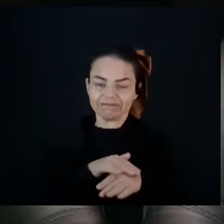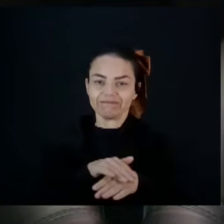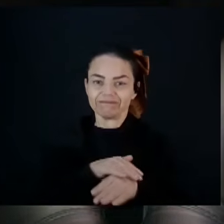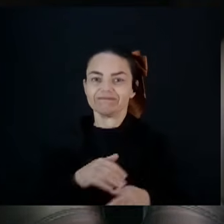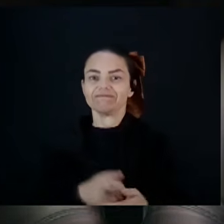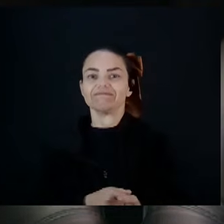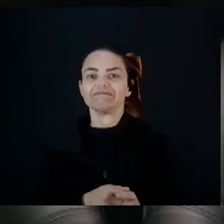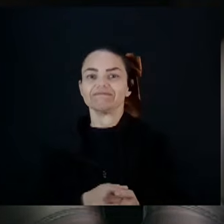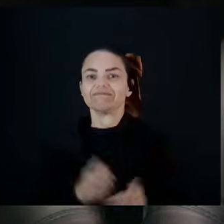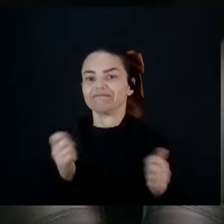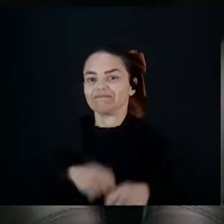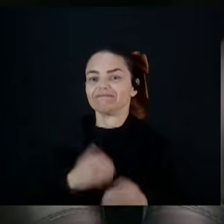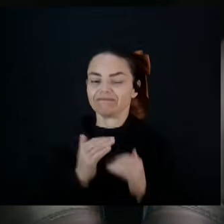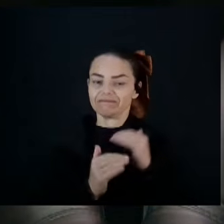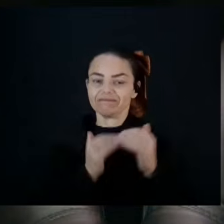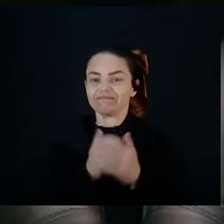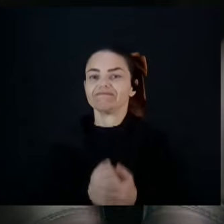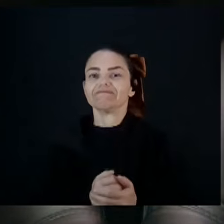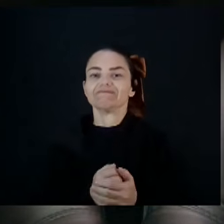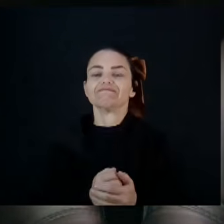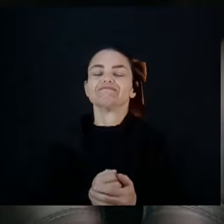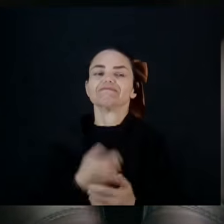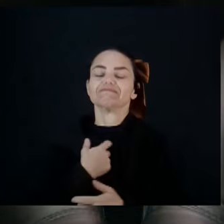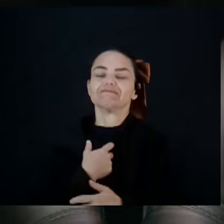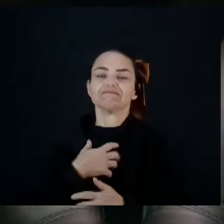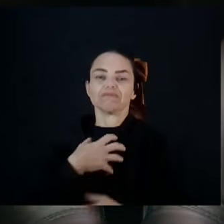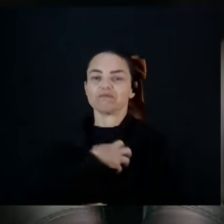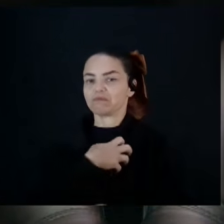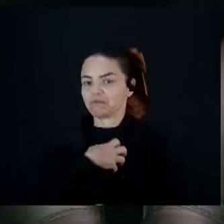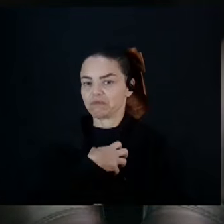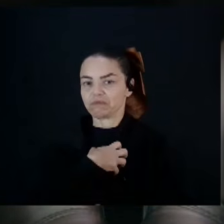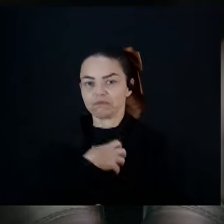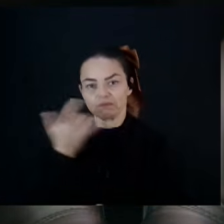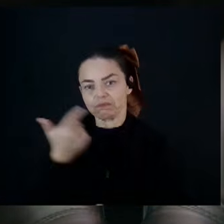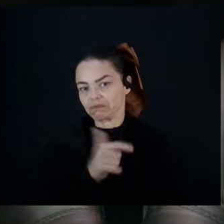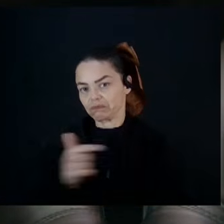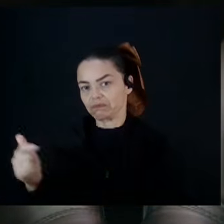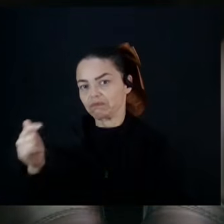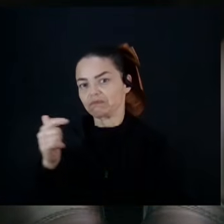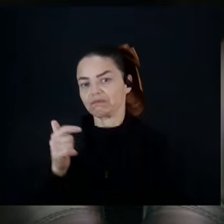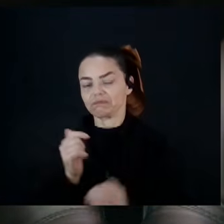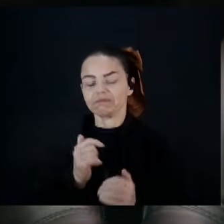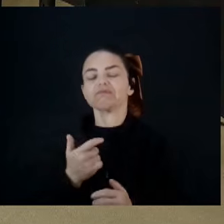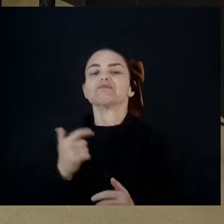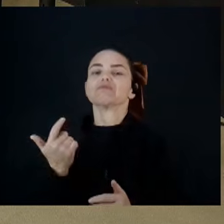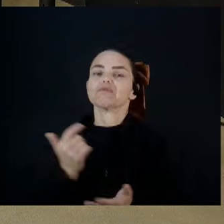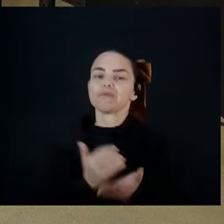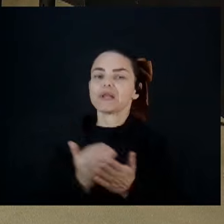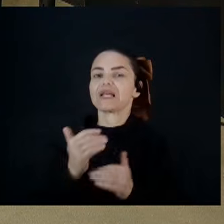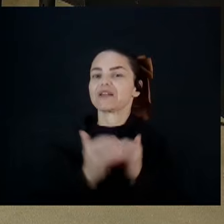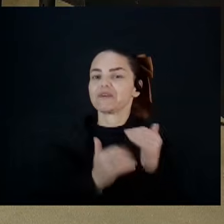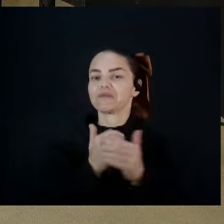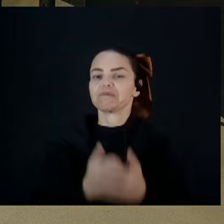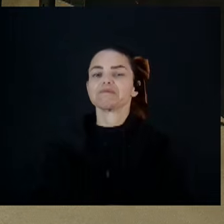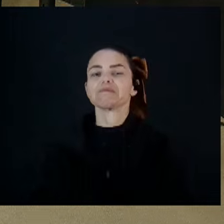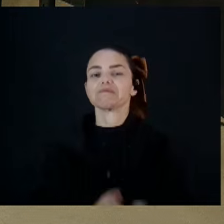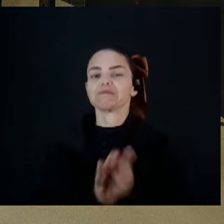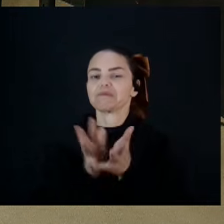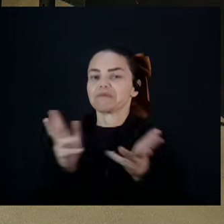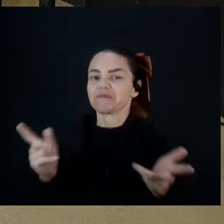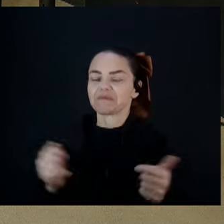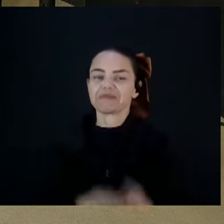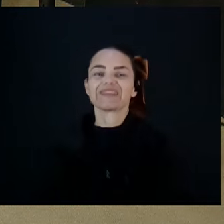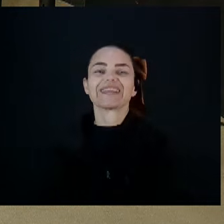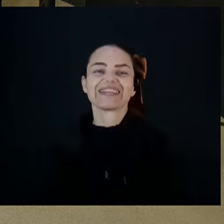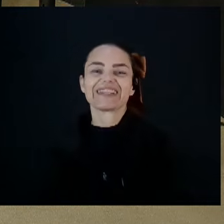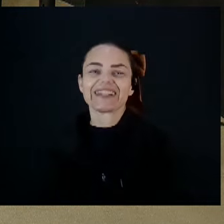pode desenvolver isso, é uma habilidade, né? Você não tem? Vamos desenvolver. Boa, maravilhosas. Mais uma vez,